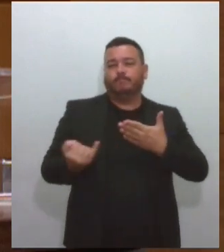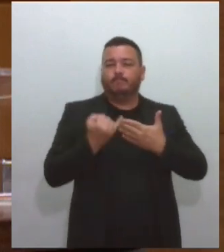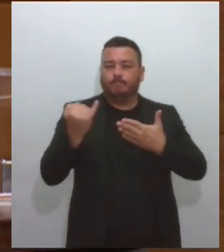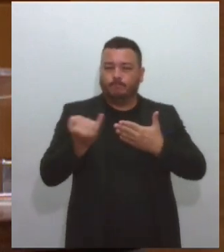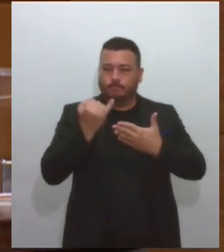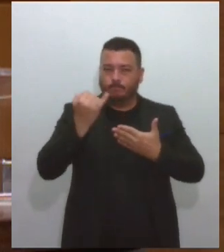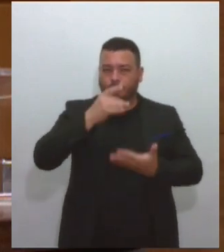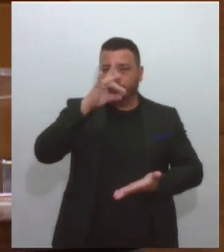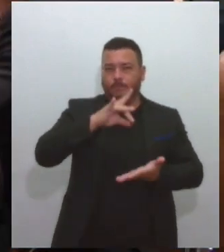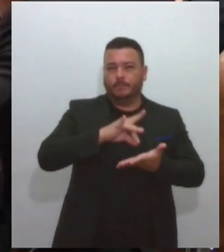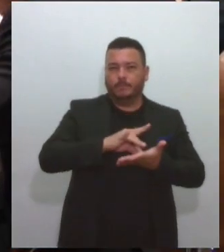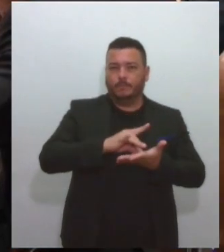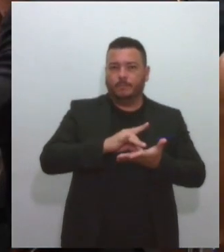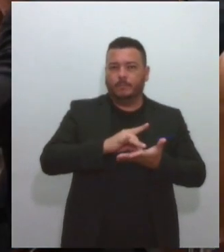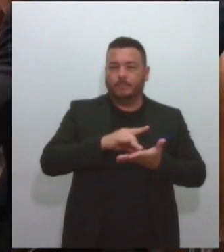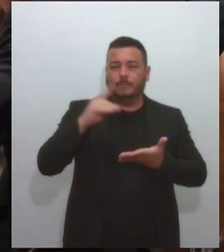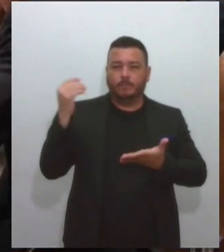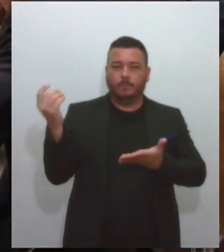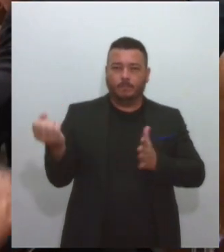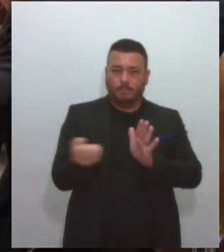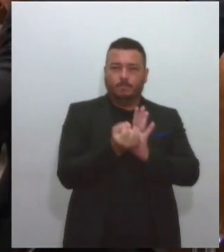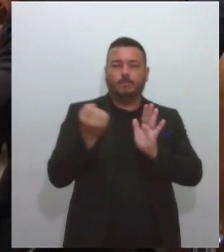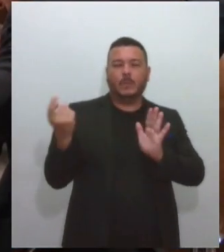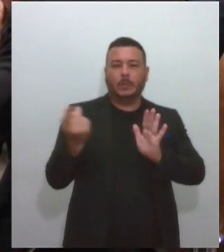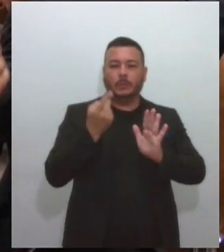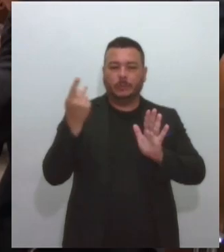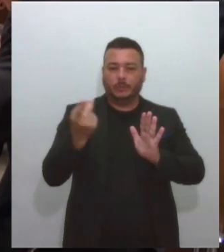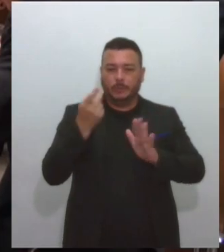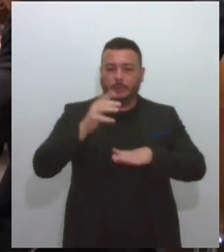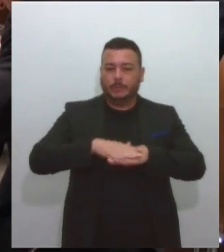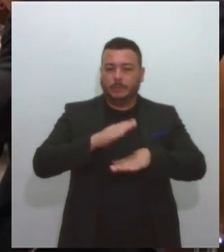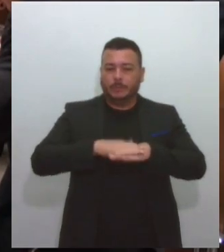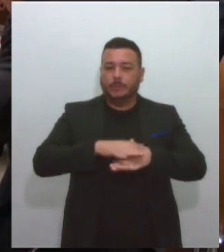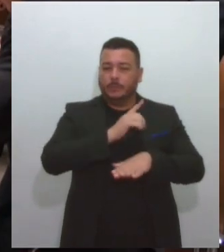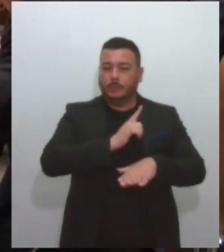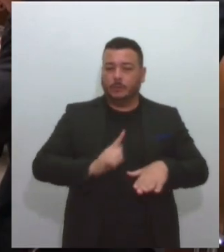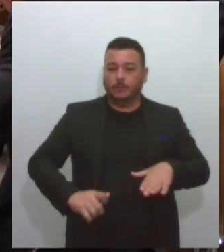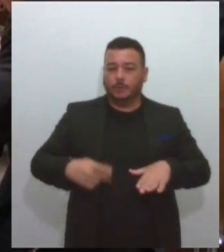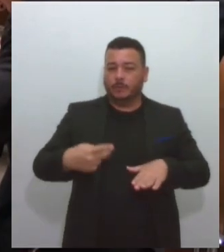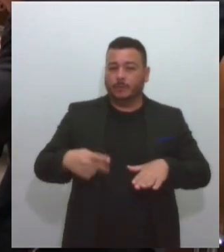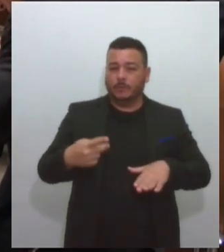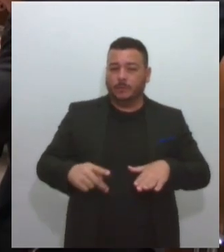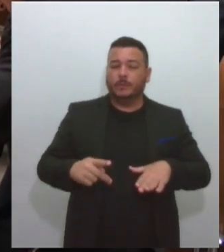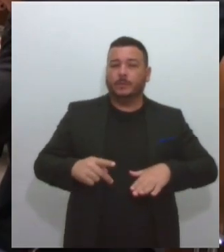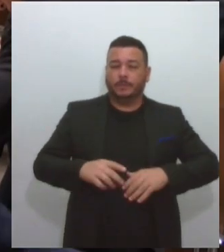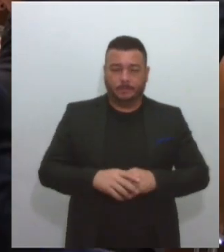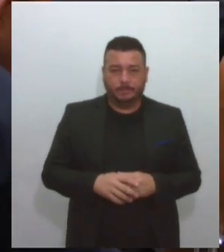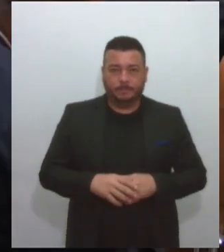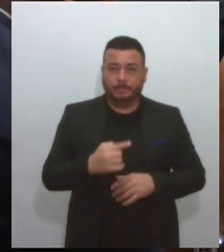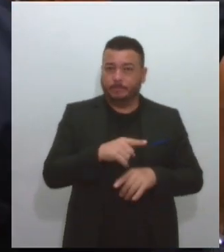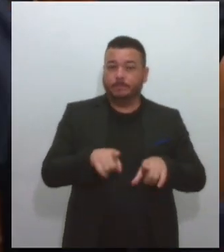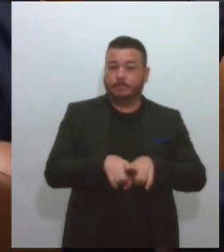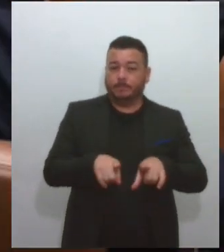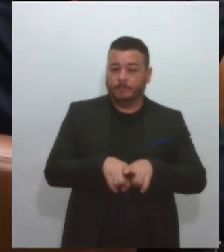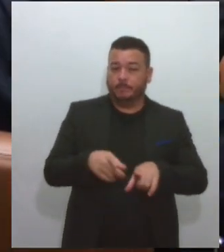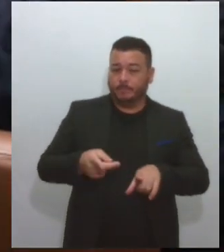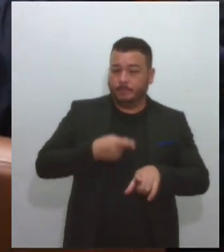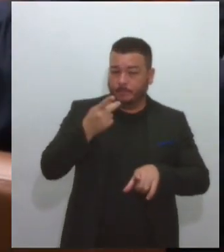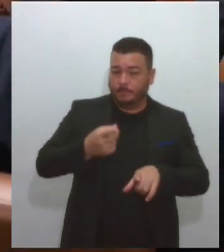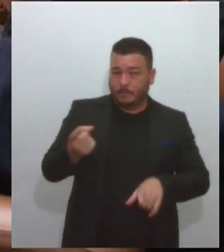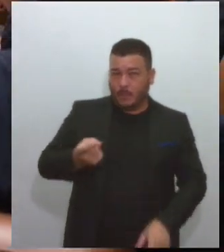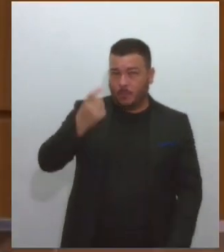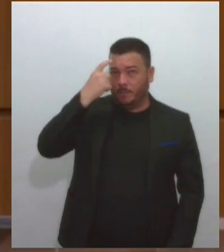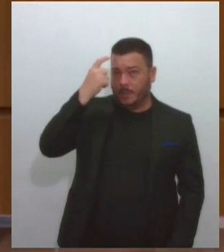um feito histórico por parte do governo em Sergipe. Jorginho Araújo disse ainda que o pensamento do governo,